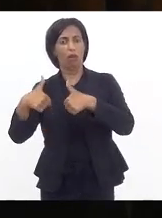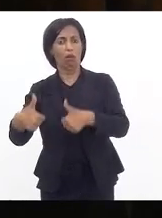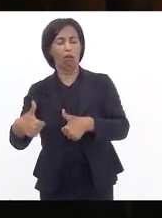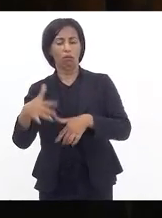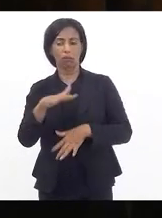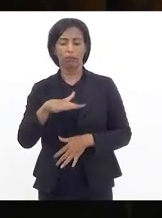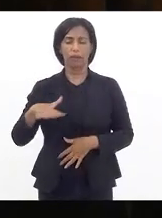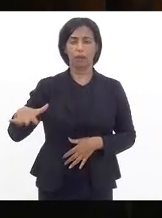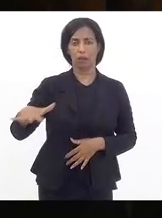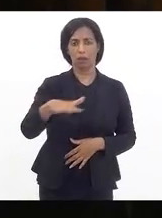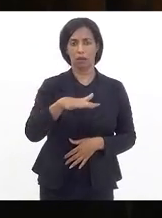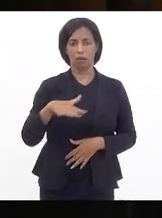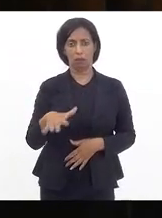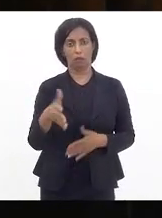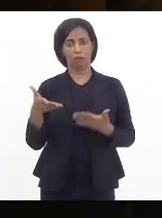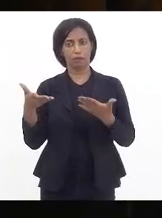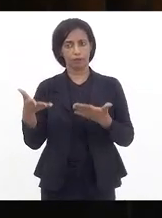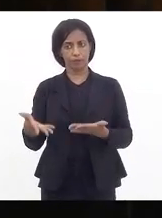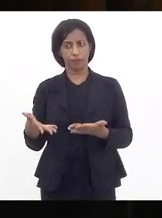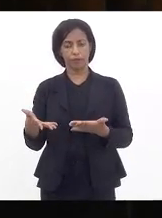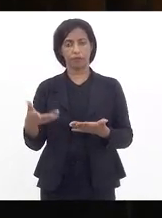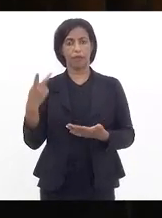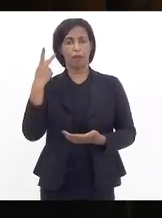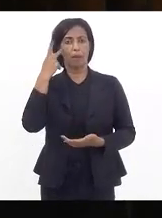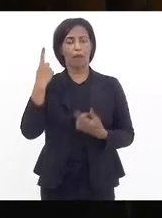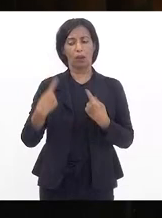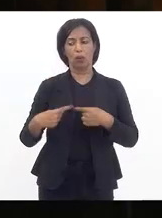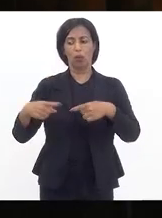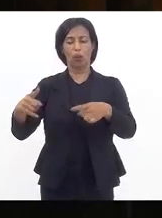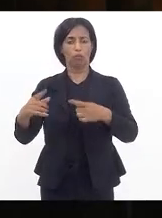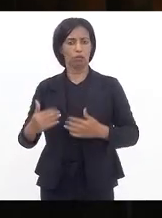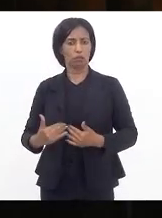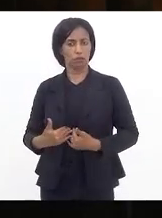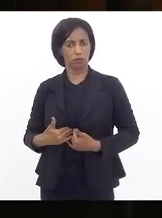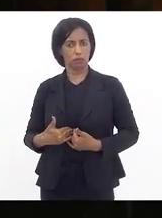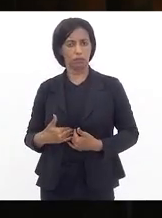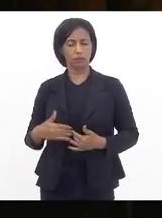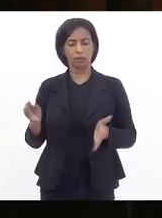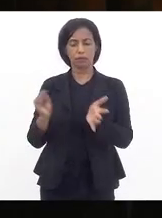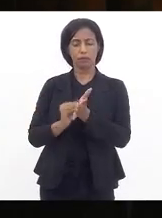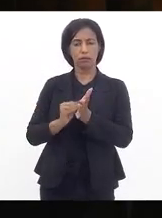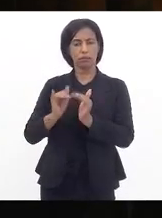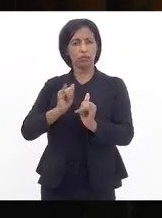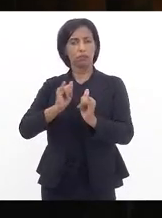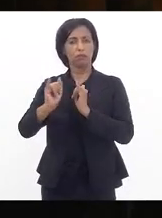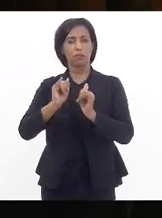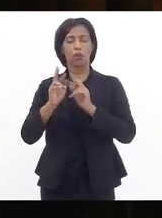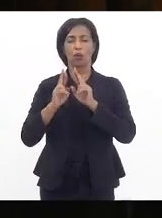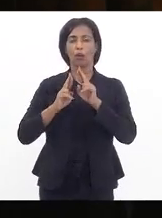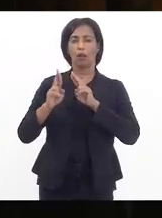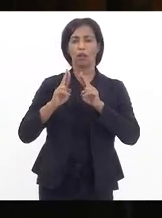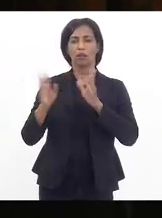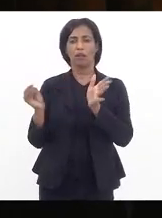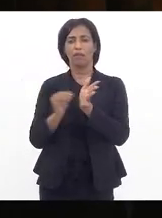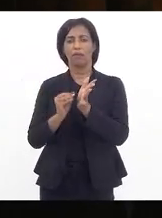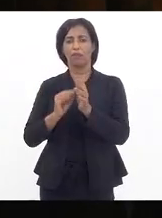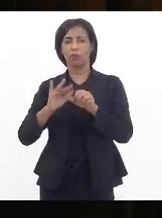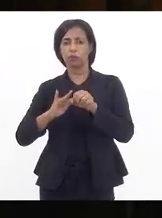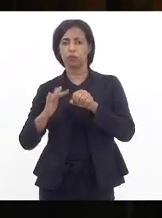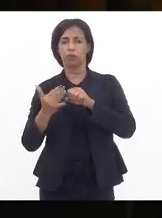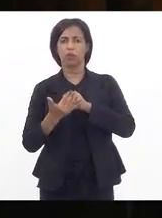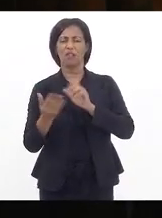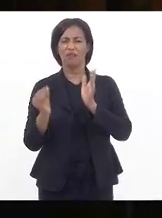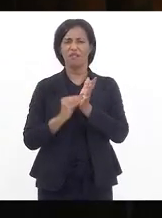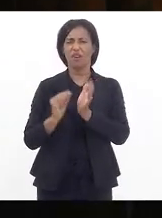ações territoriais é para combater a fome a desinformação com relação à covide a